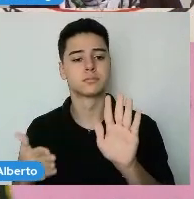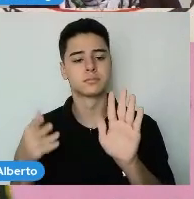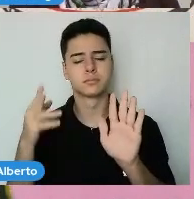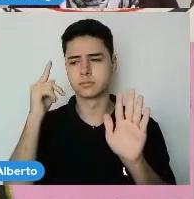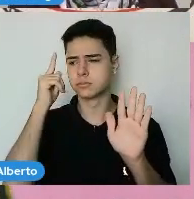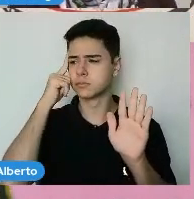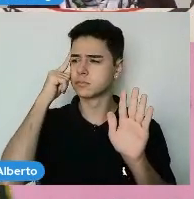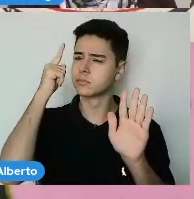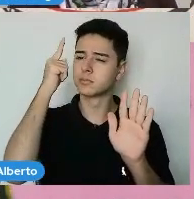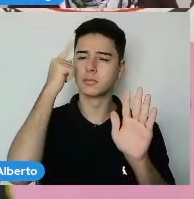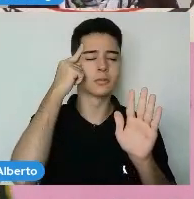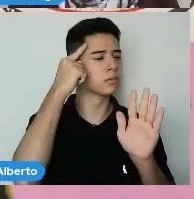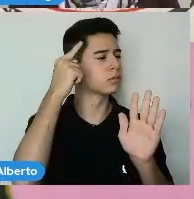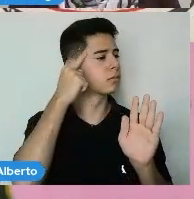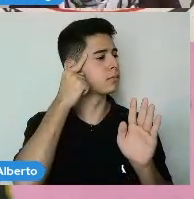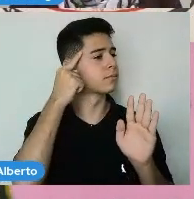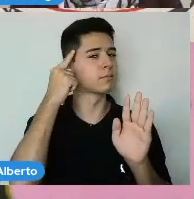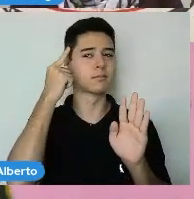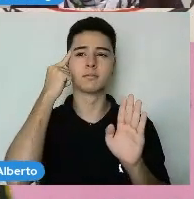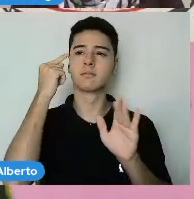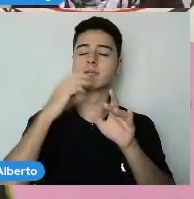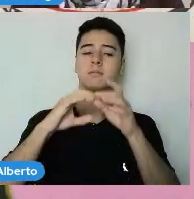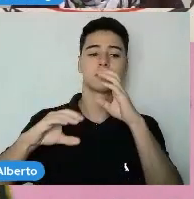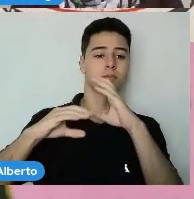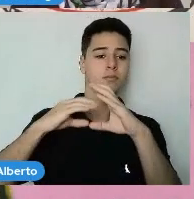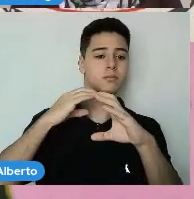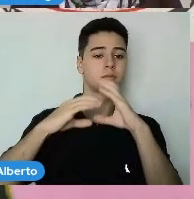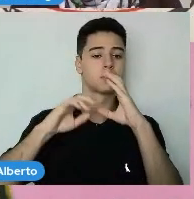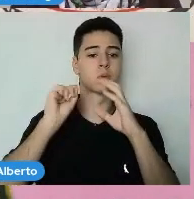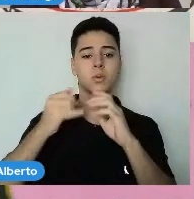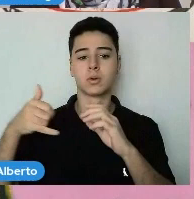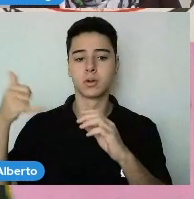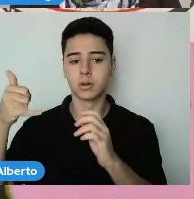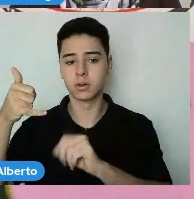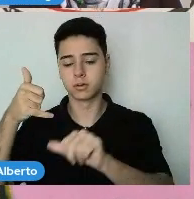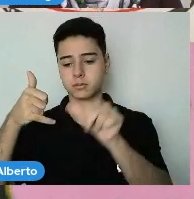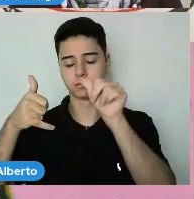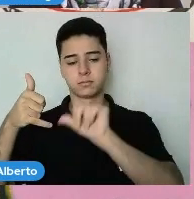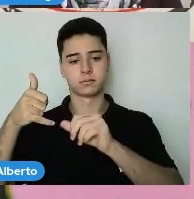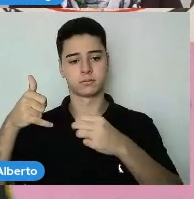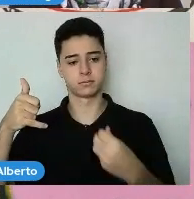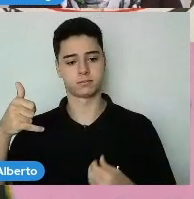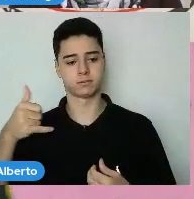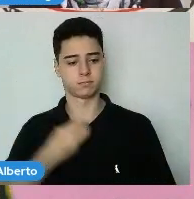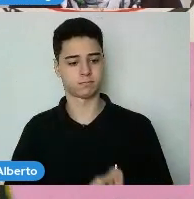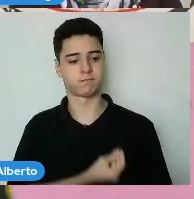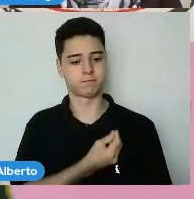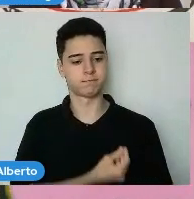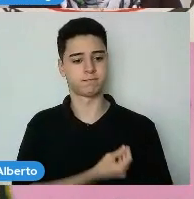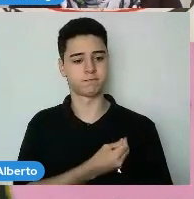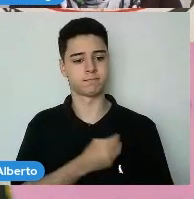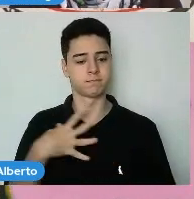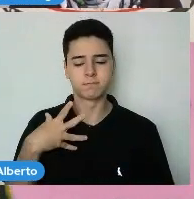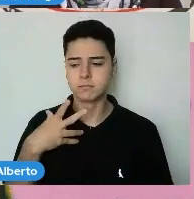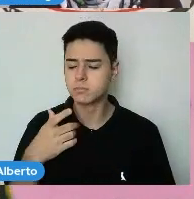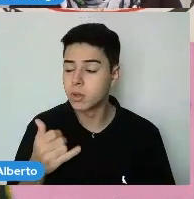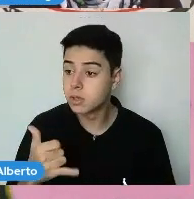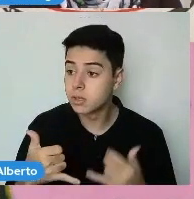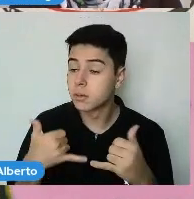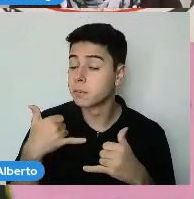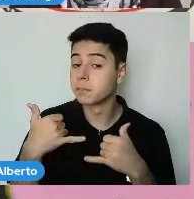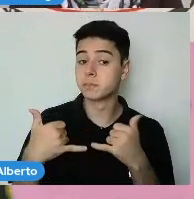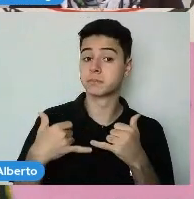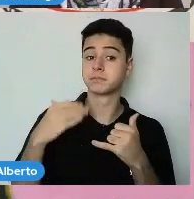sobre essa questão da comunicação e do que os celulares se tornaram na nossa vida e dessa brincadeira, né,